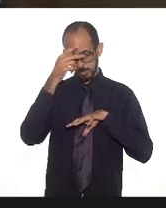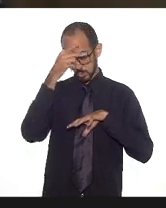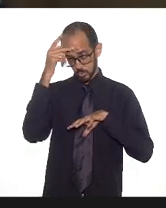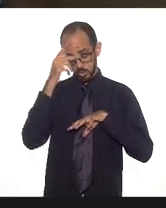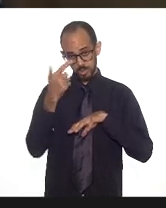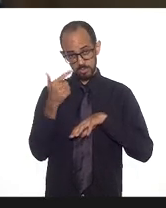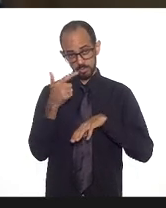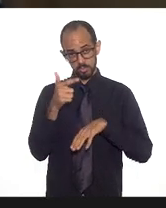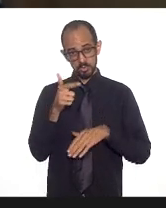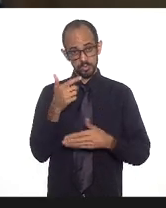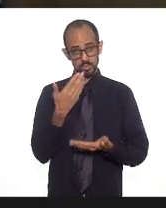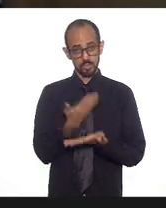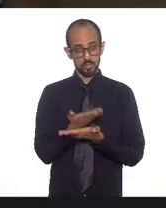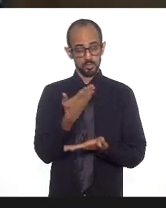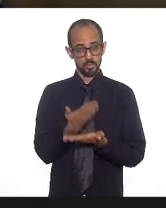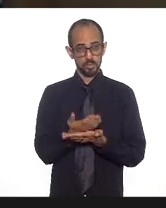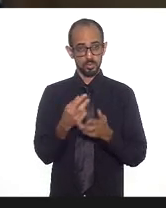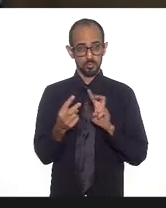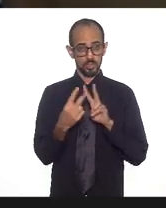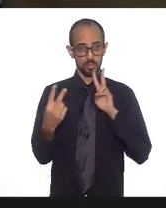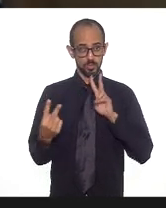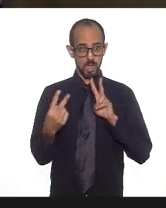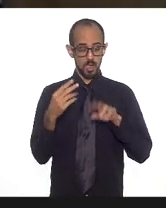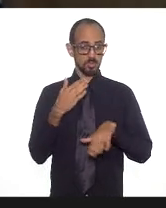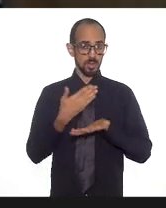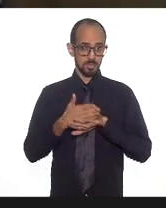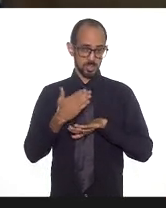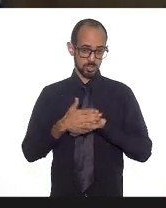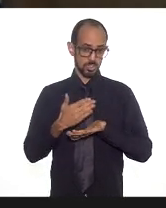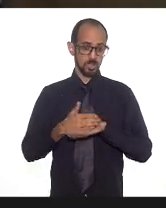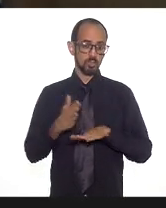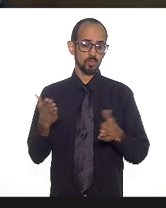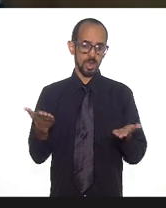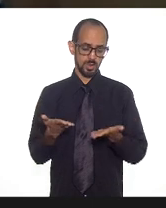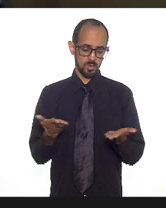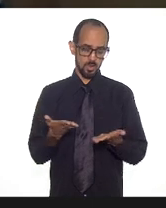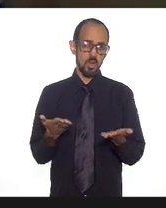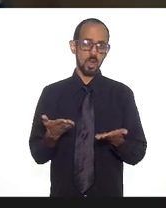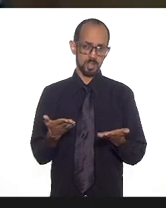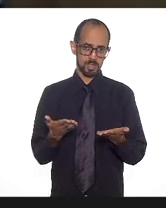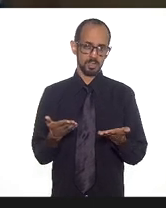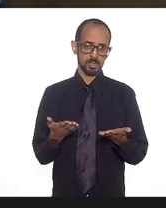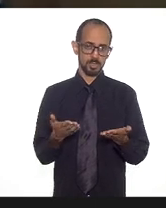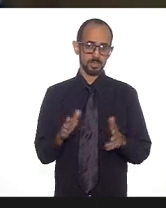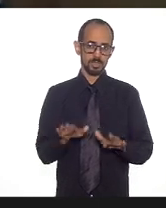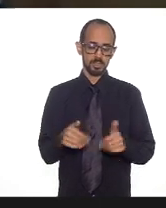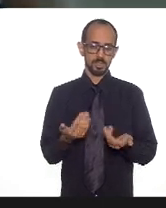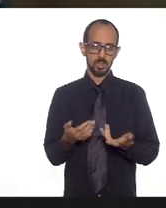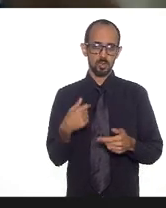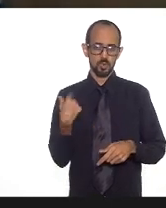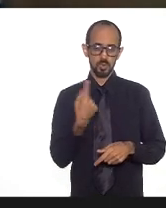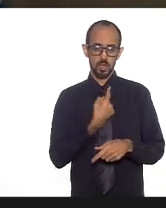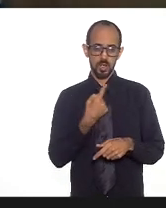está praticando, pelo menos, ou também, o ensino remoto. Então, nós vemos